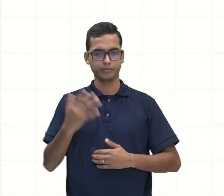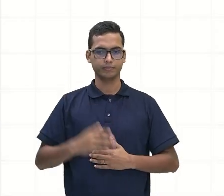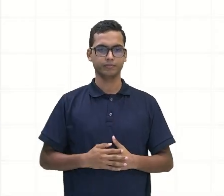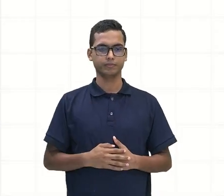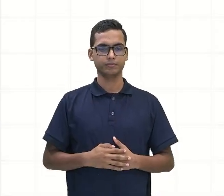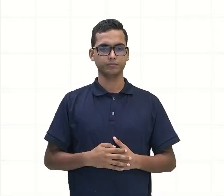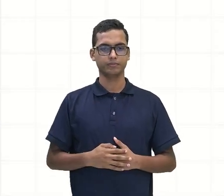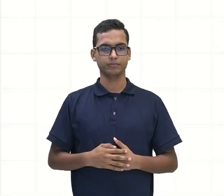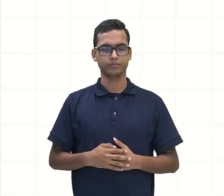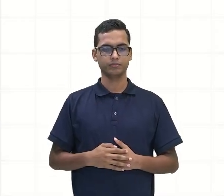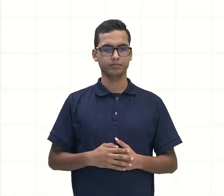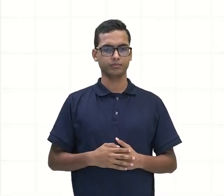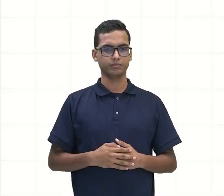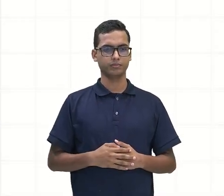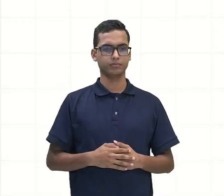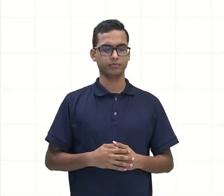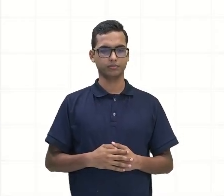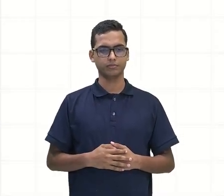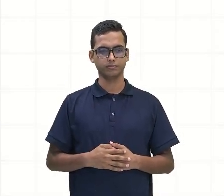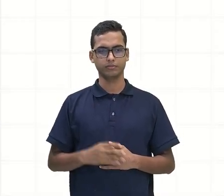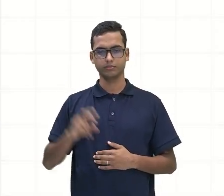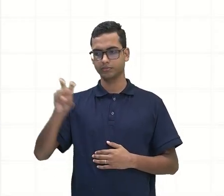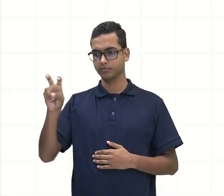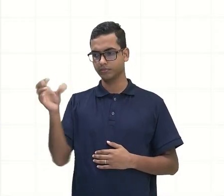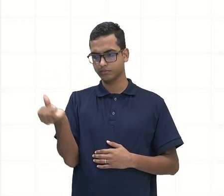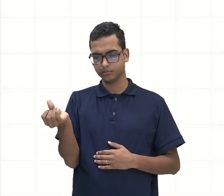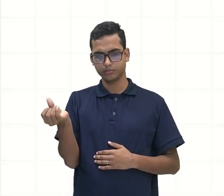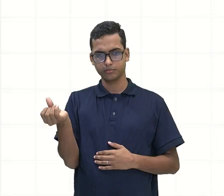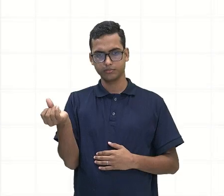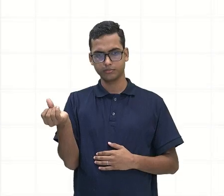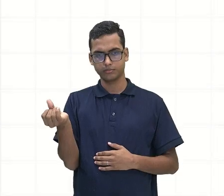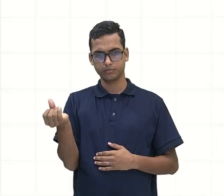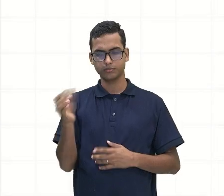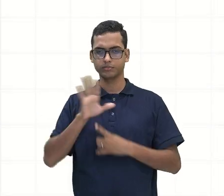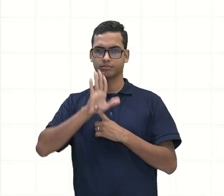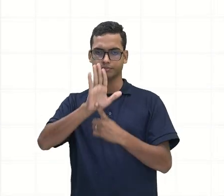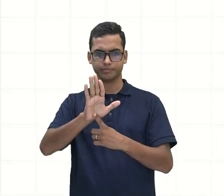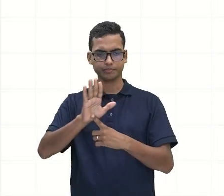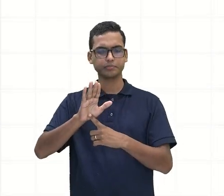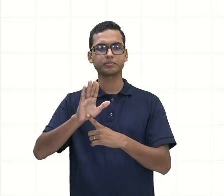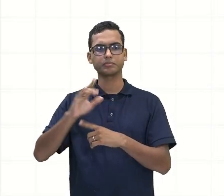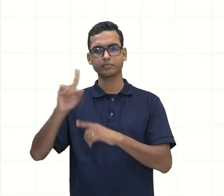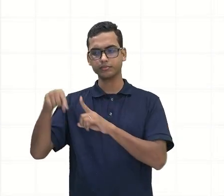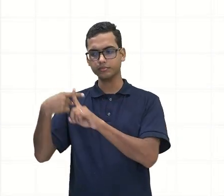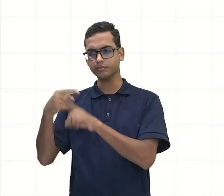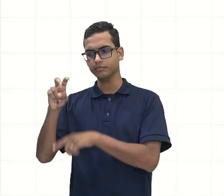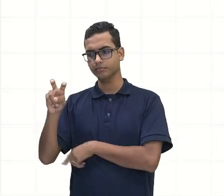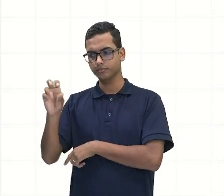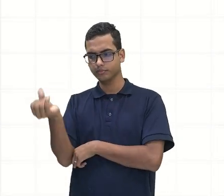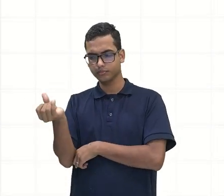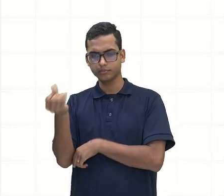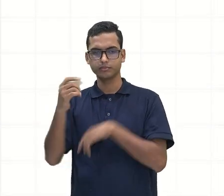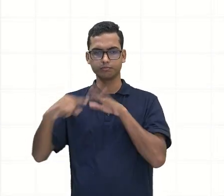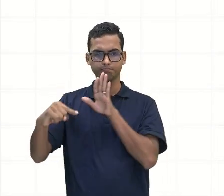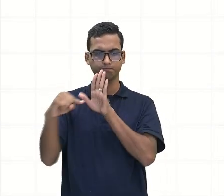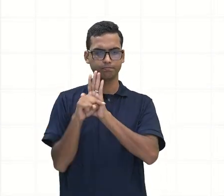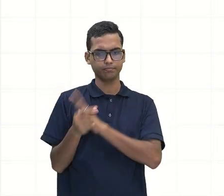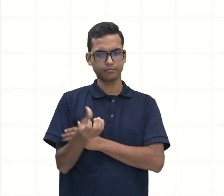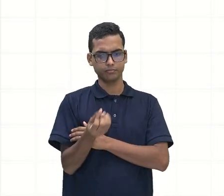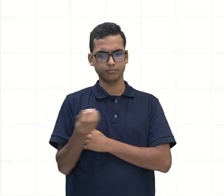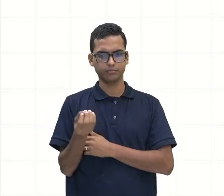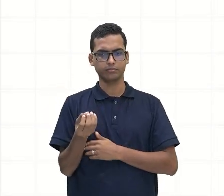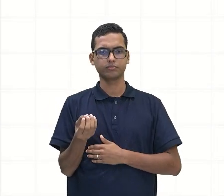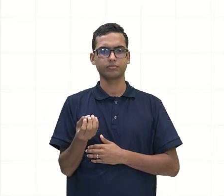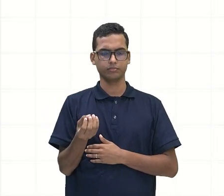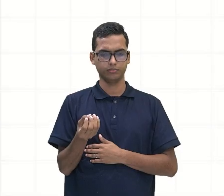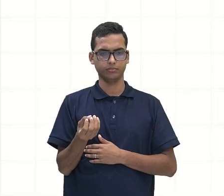56, quando não aparece, é porque o resultado é positivo. Então, mais 56 menos 60. Mais 56 menos